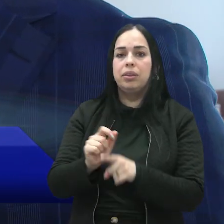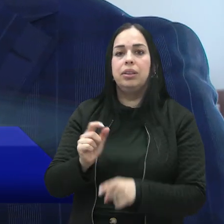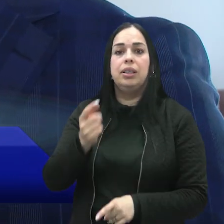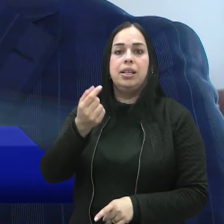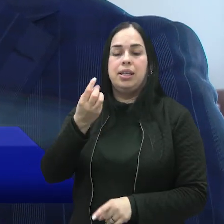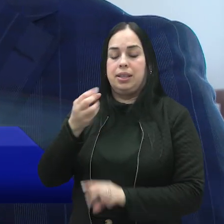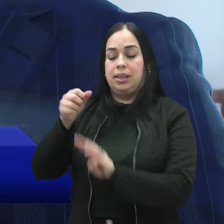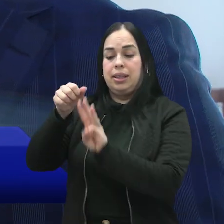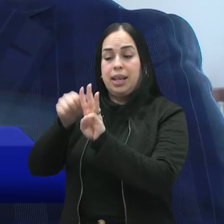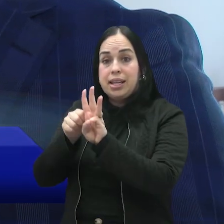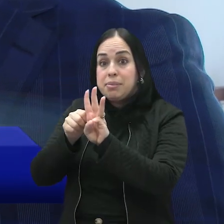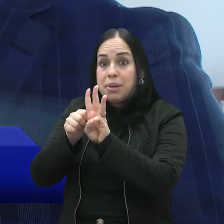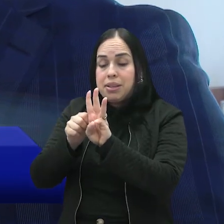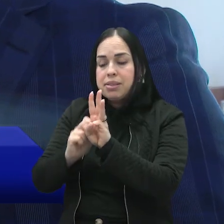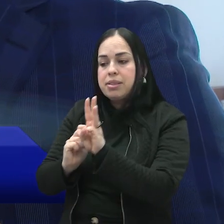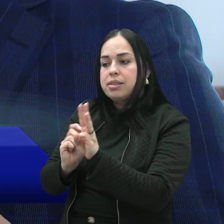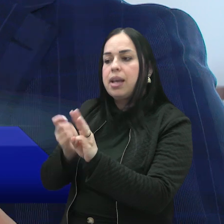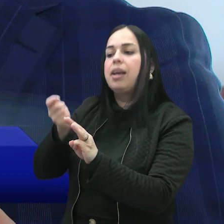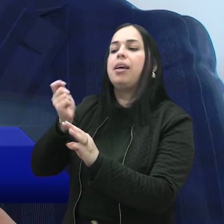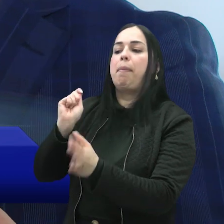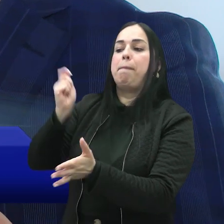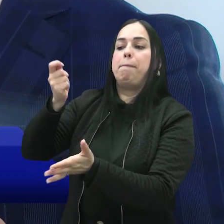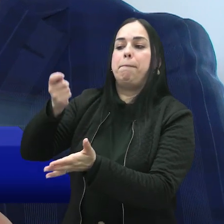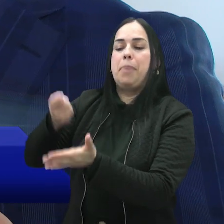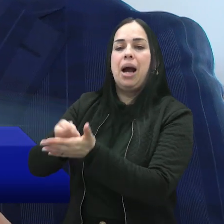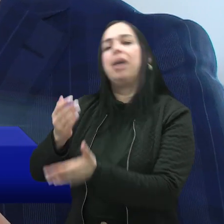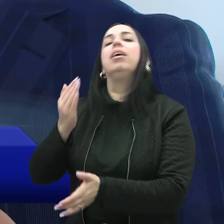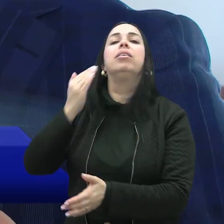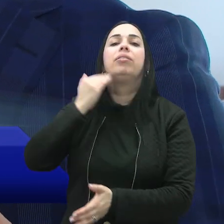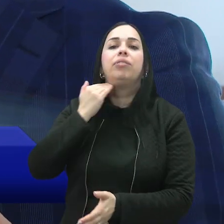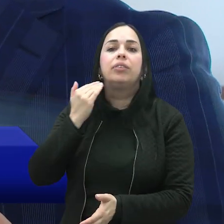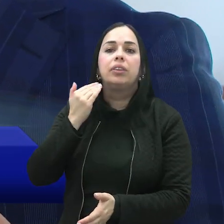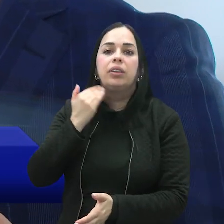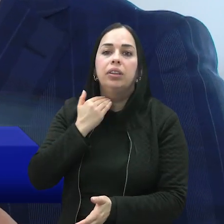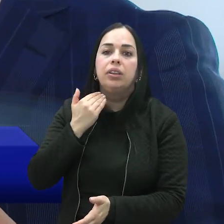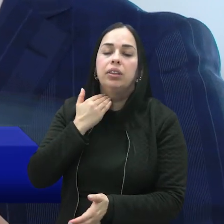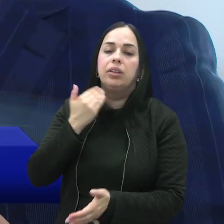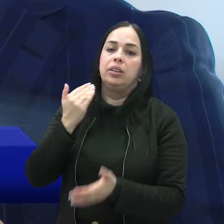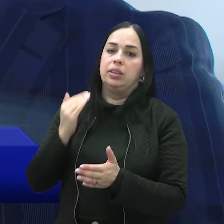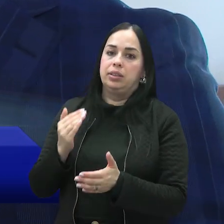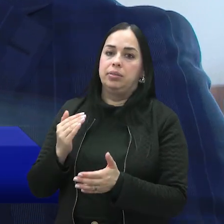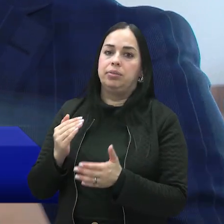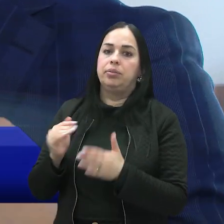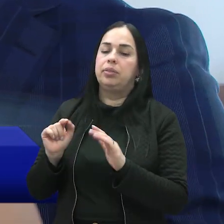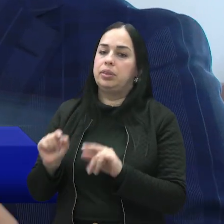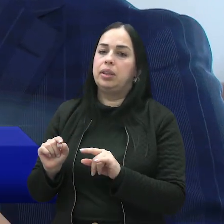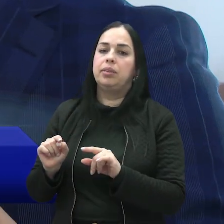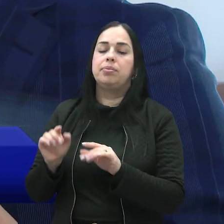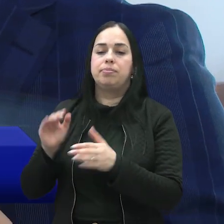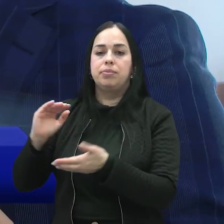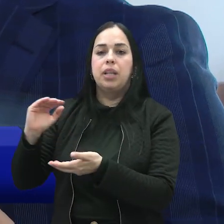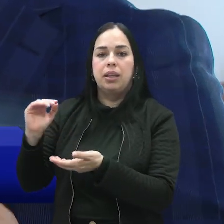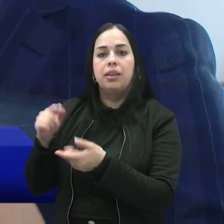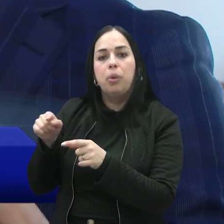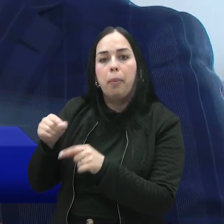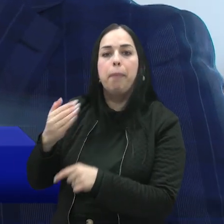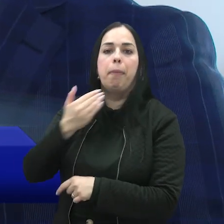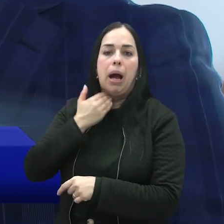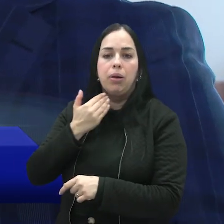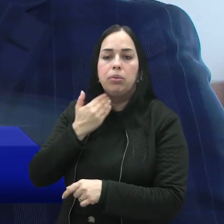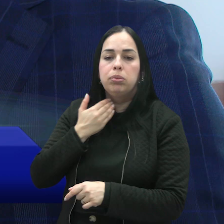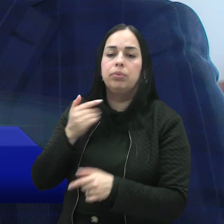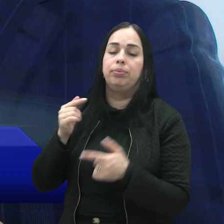é depositado numa conta poupança, ele precisa ser atualizado a correção monetária, seja de acordo com a poupança ou aquilo que